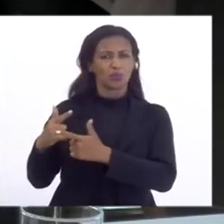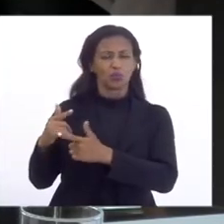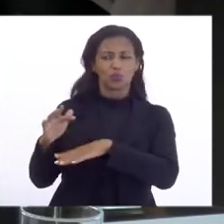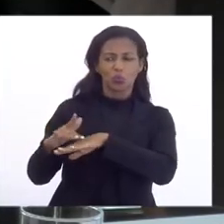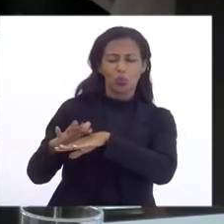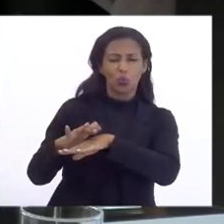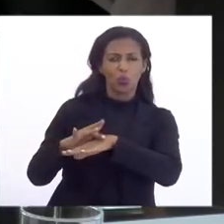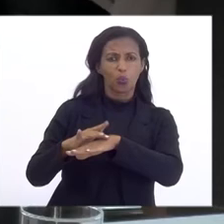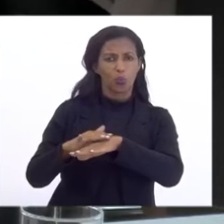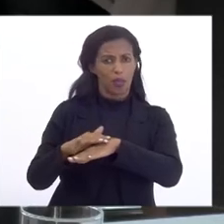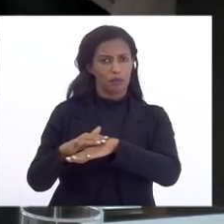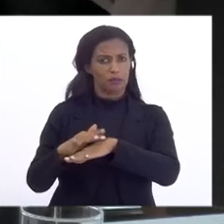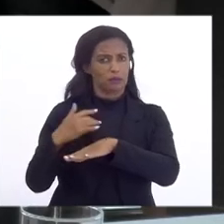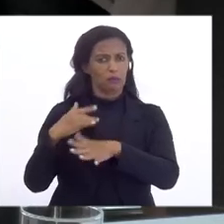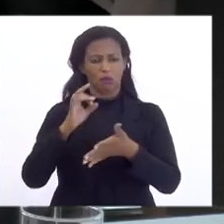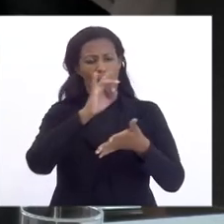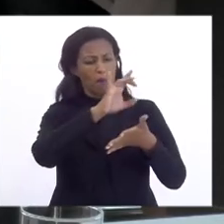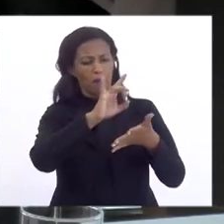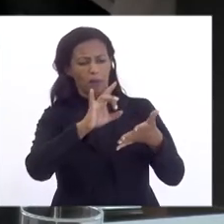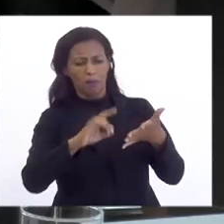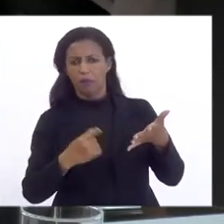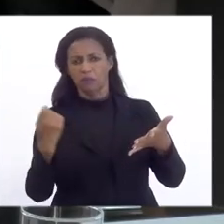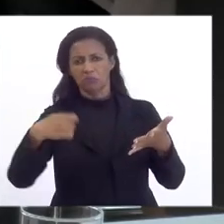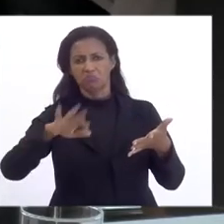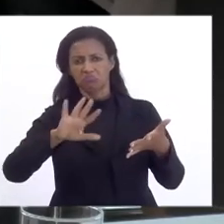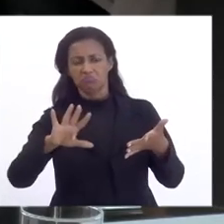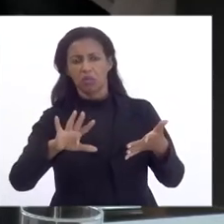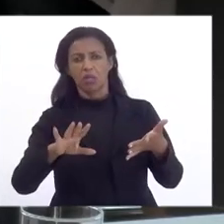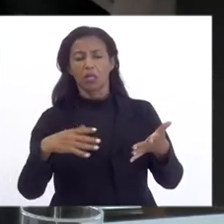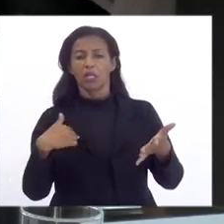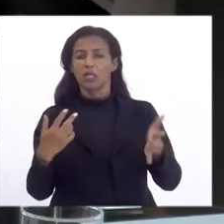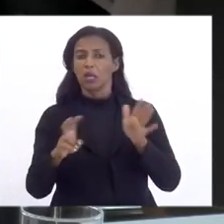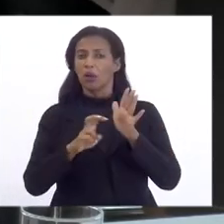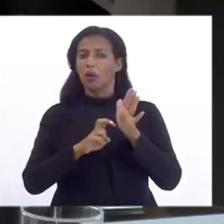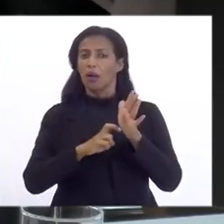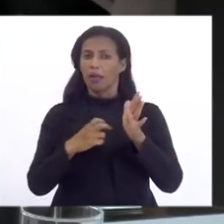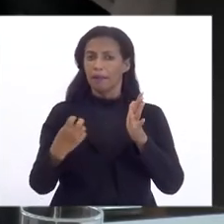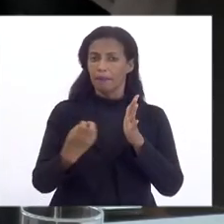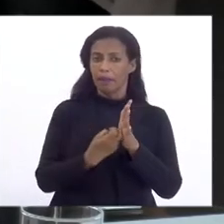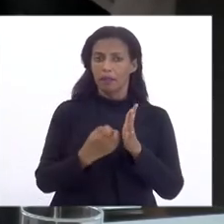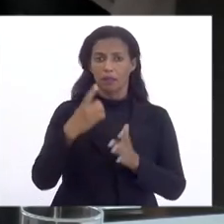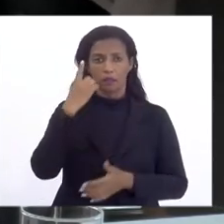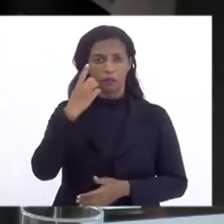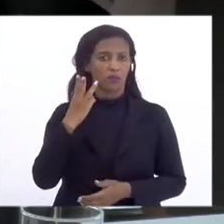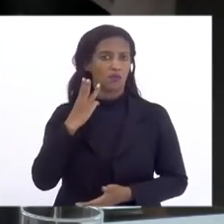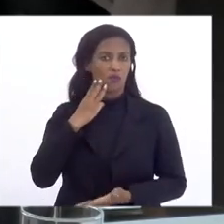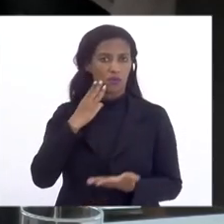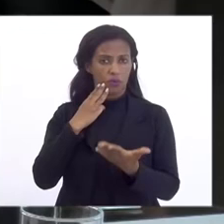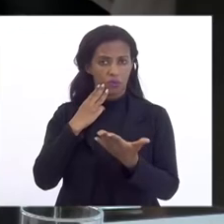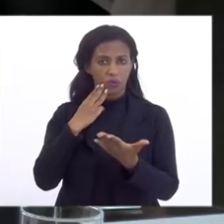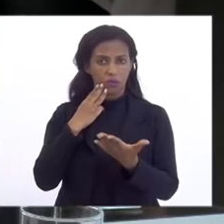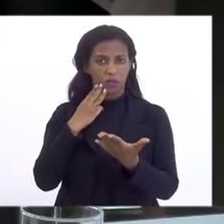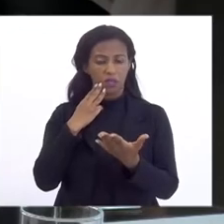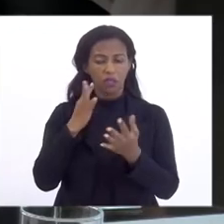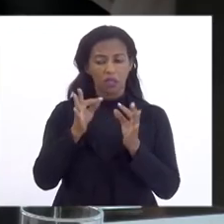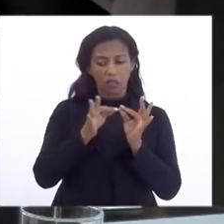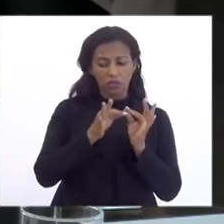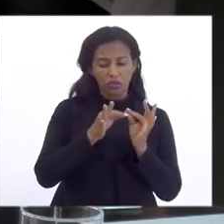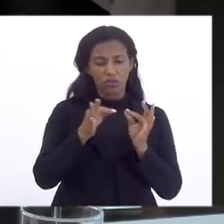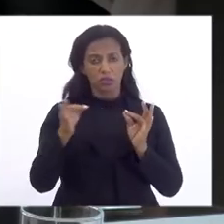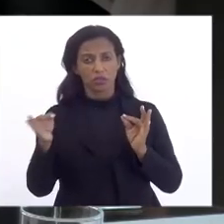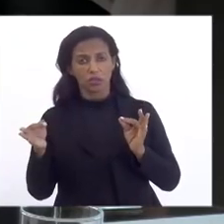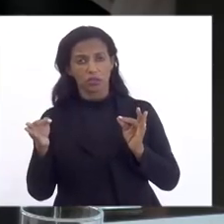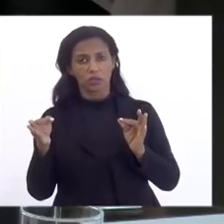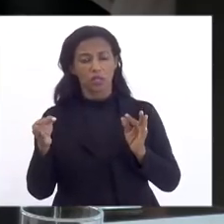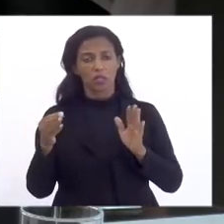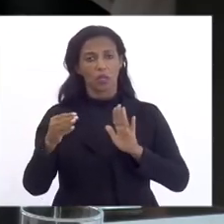aqui discriminá-las. Então, a emenda do deputado Valdec é estender